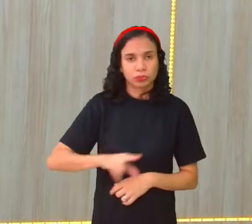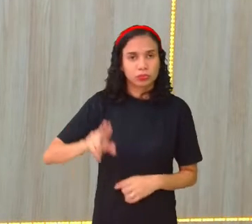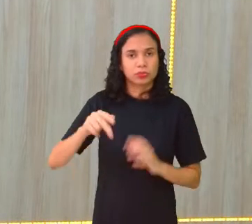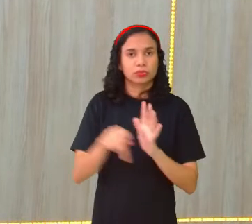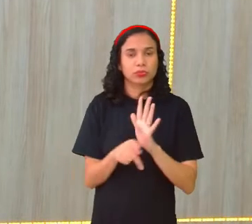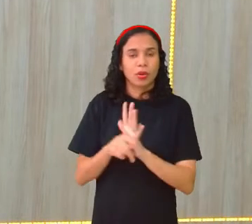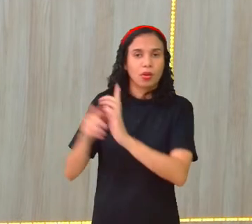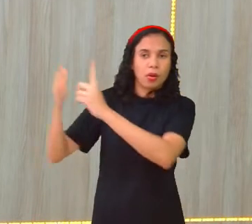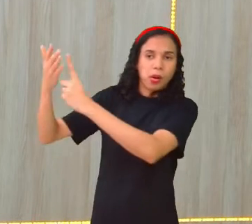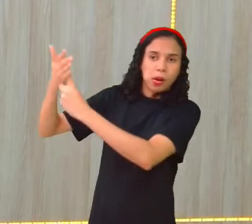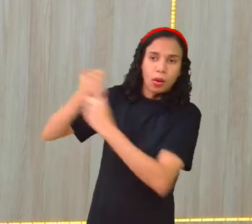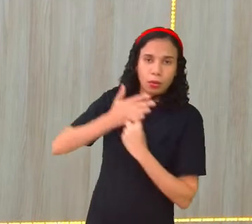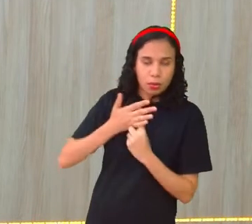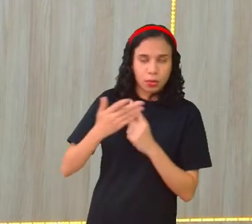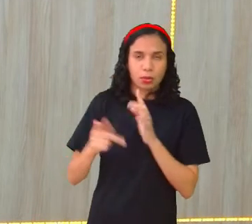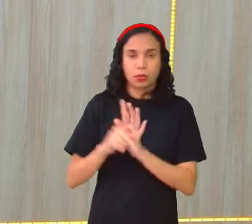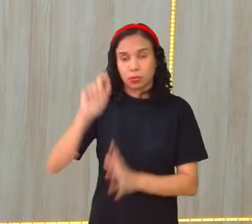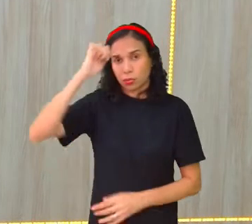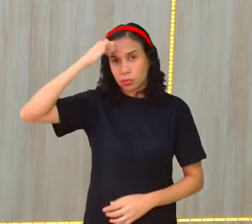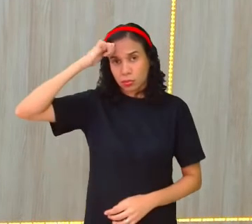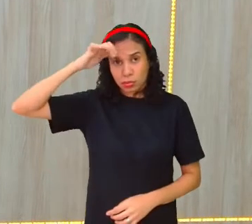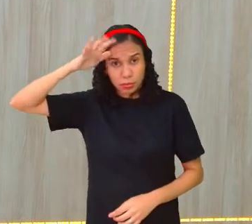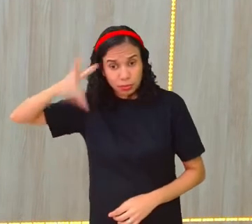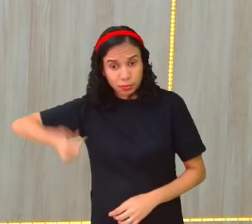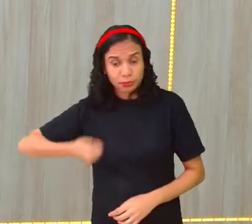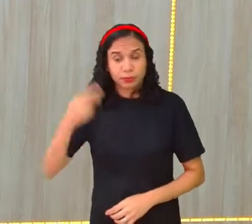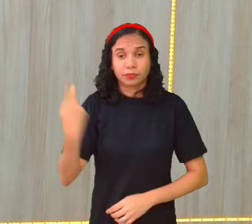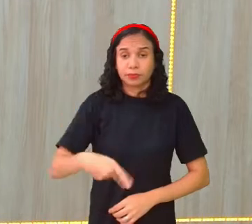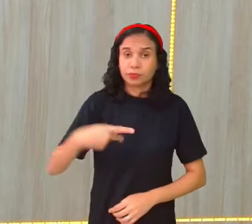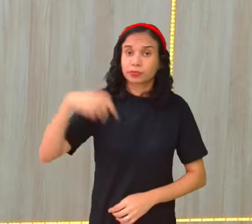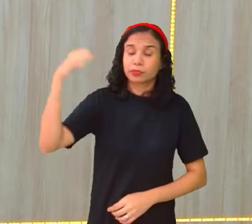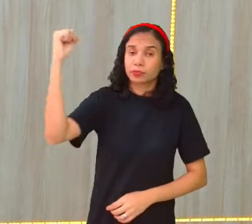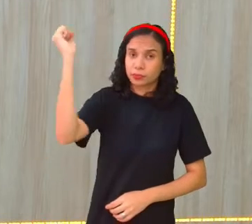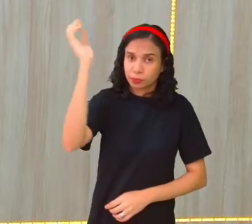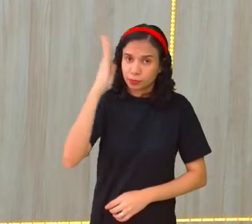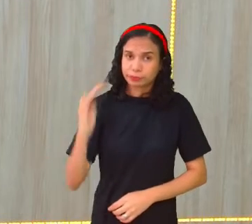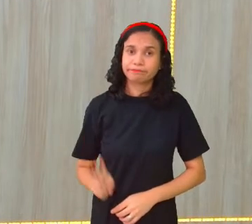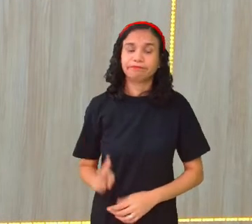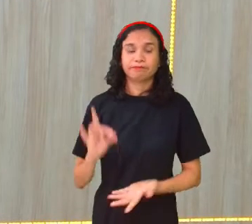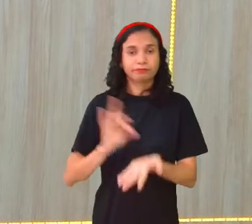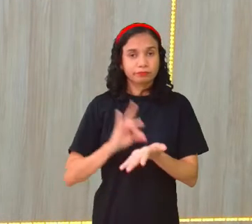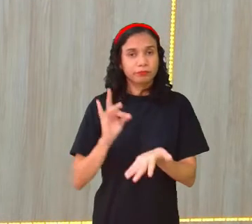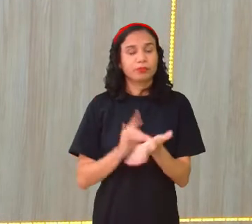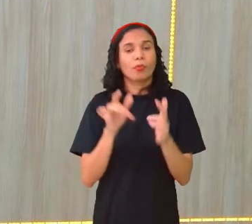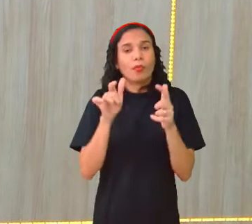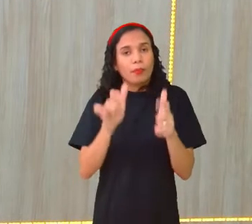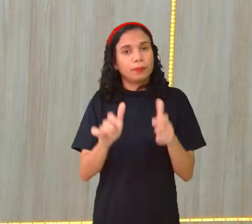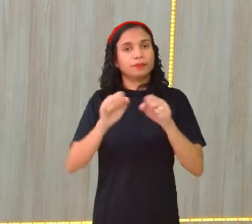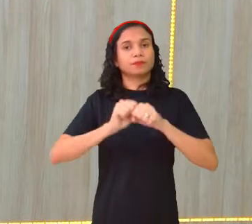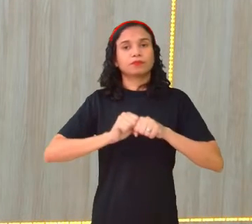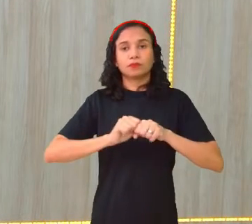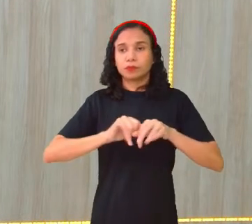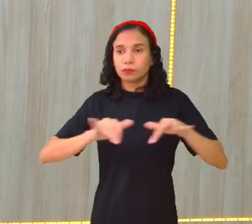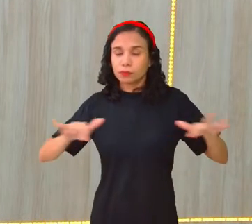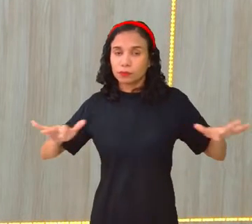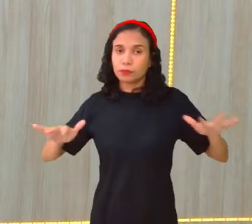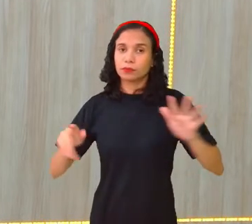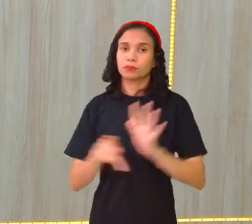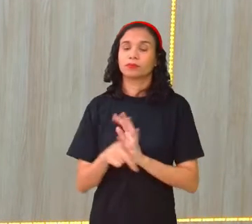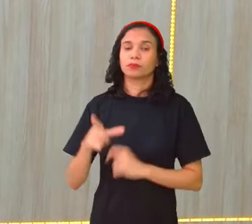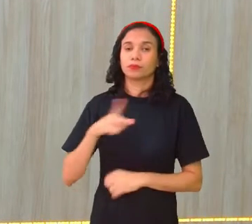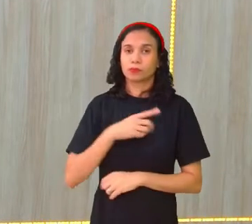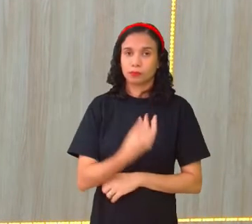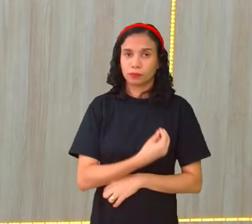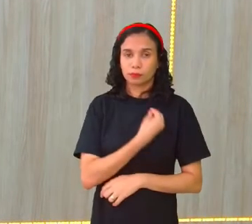tráfico negreiros aí. Inclusive aqui no Brasil, né, um dos maiores aí que